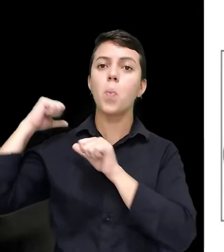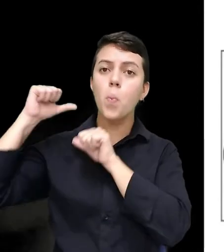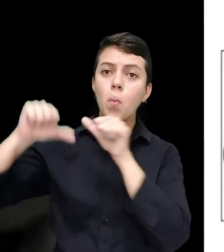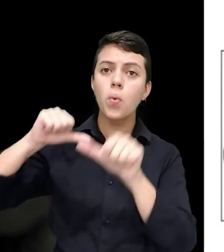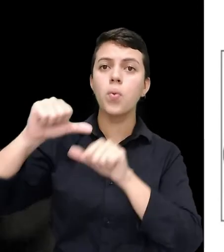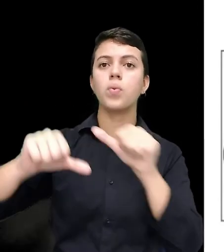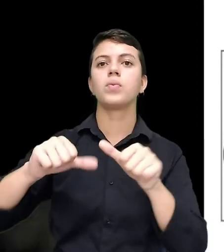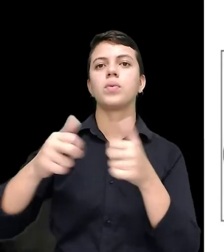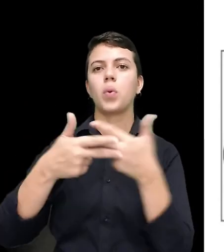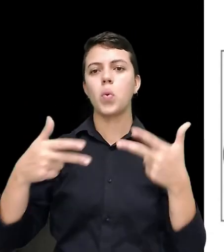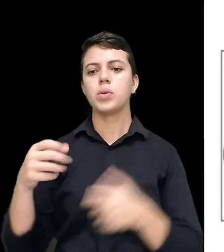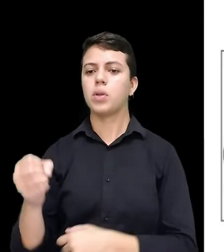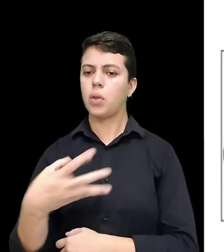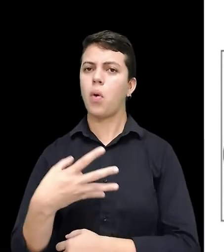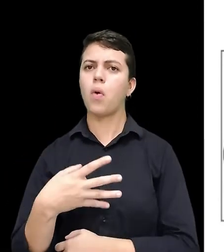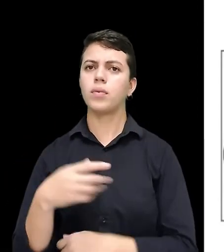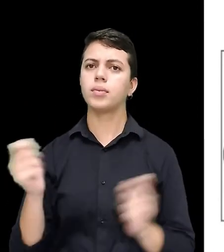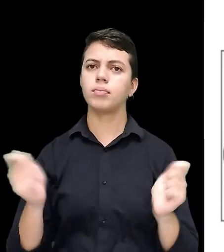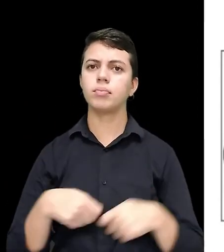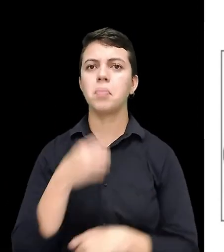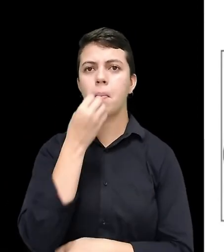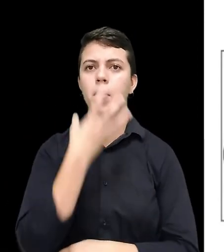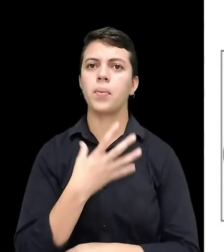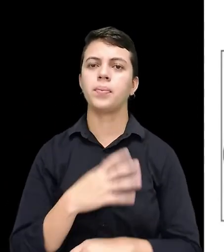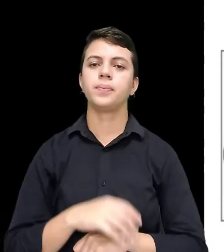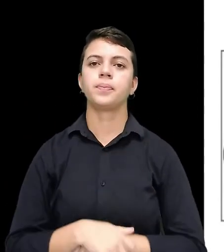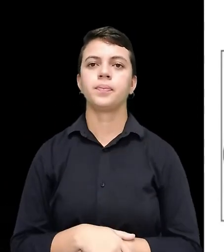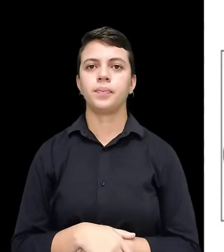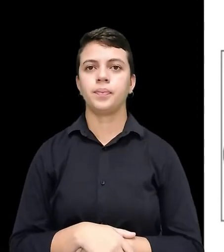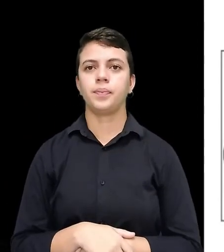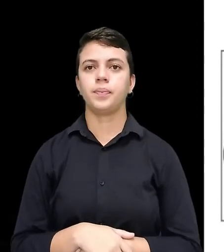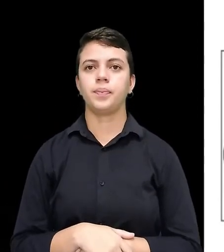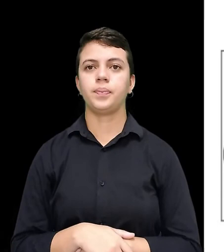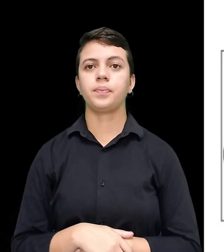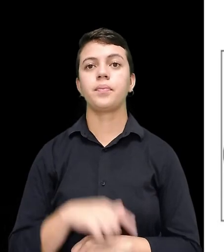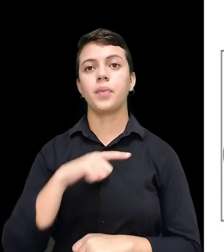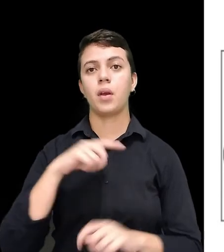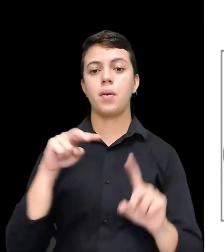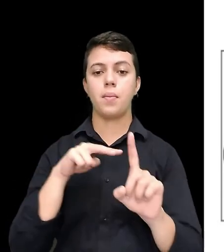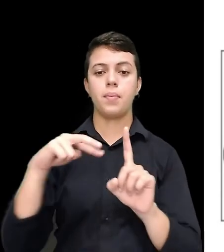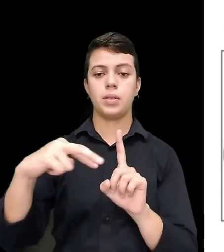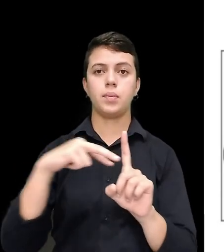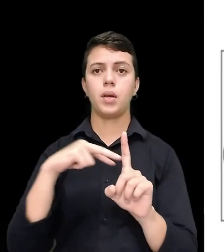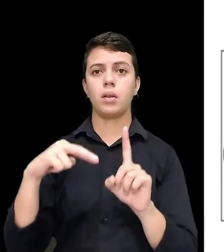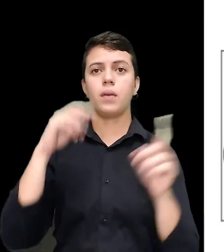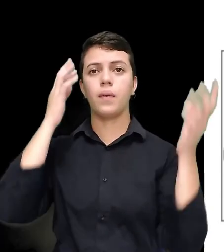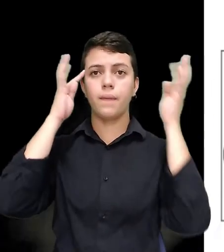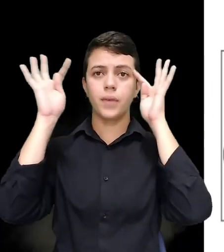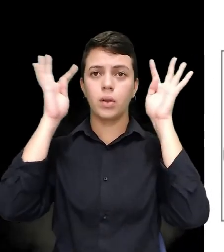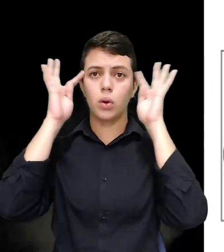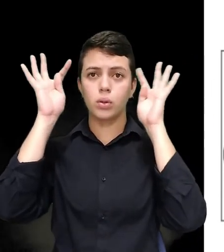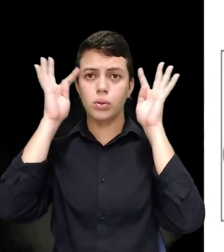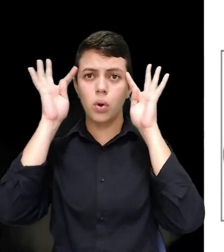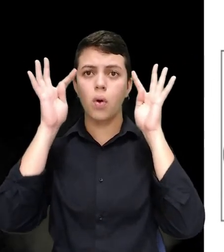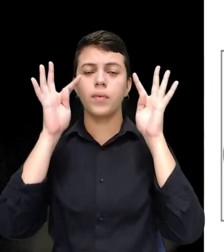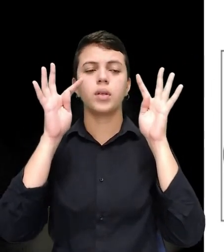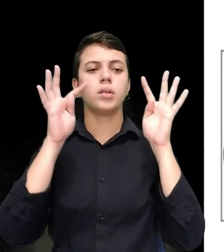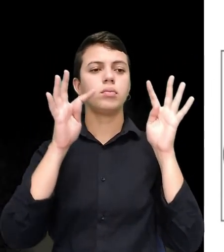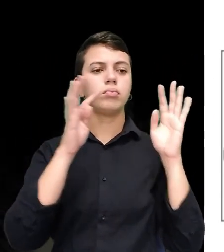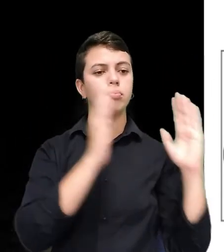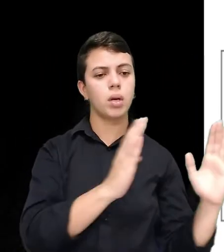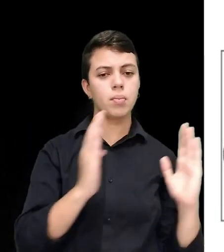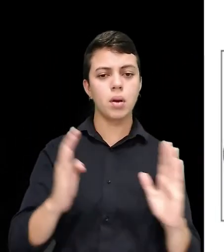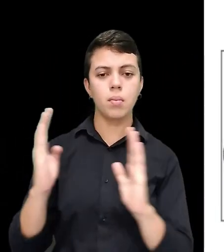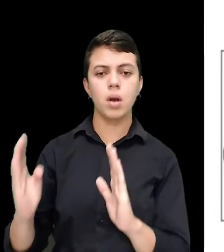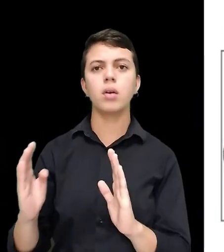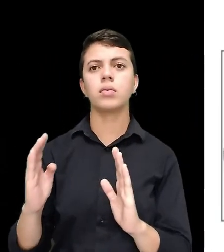que uma finalize uma tendência como essa, uma perspectiva filosófica, educacional finalize para outra começar.